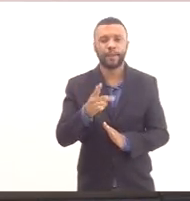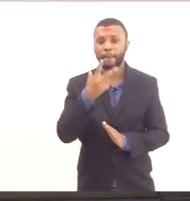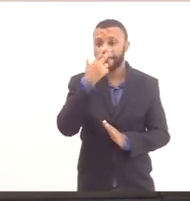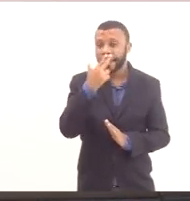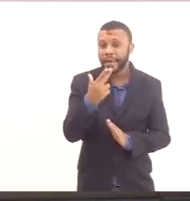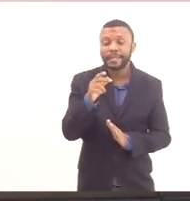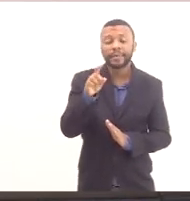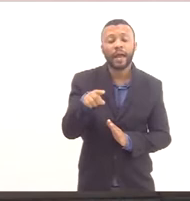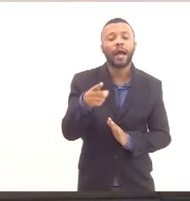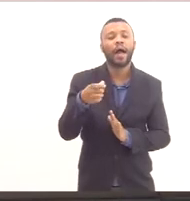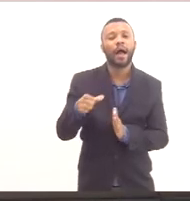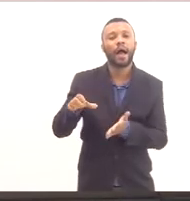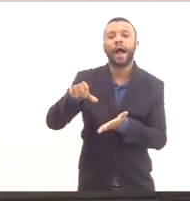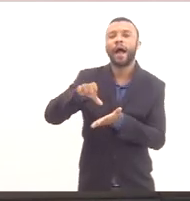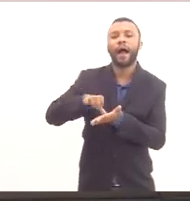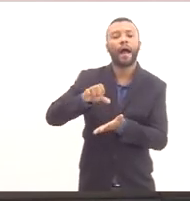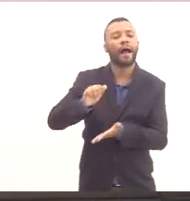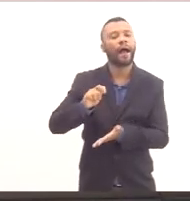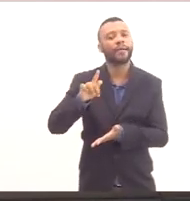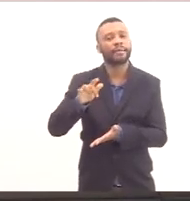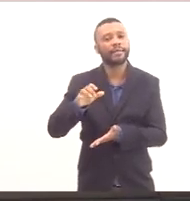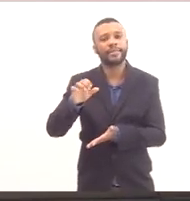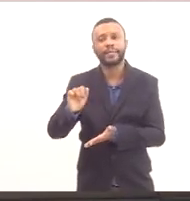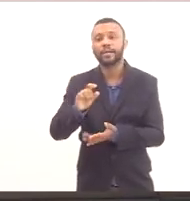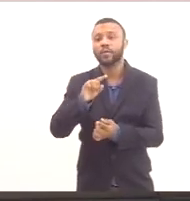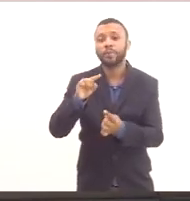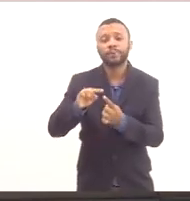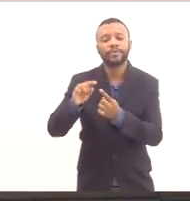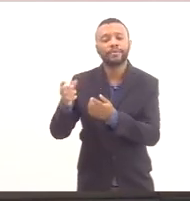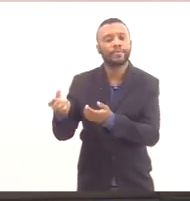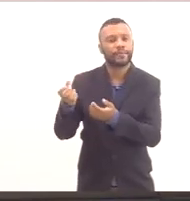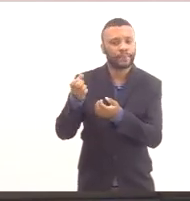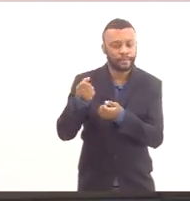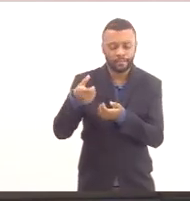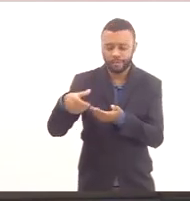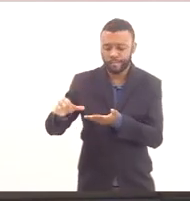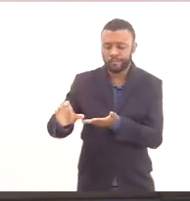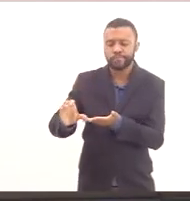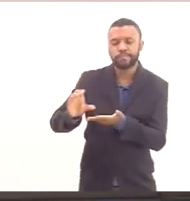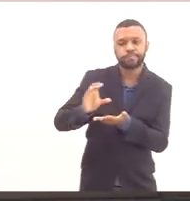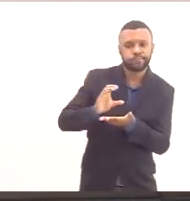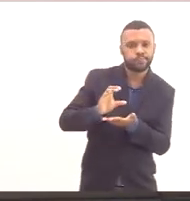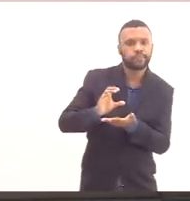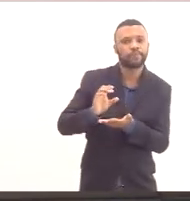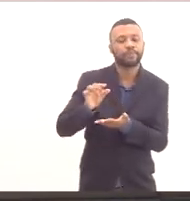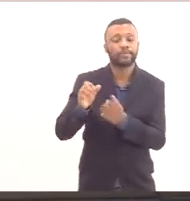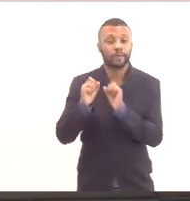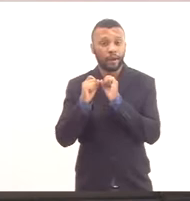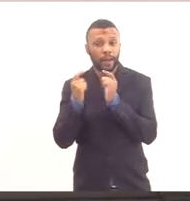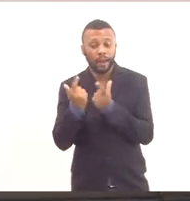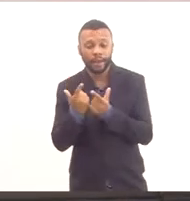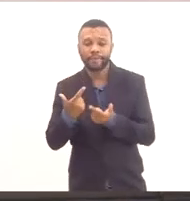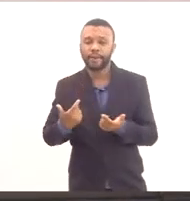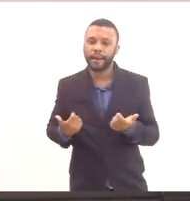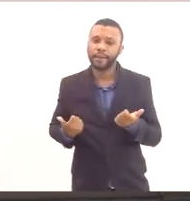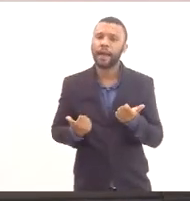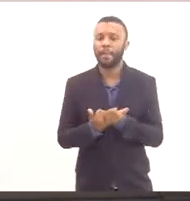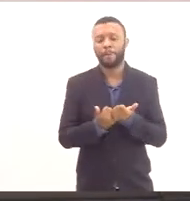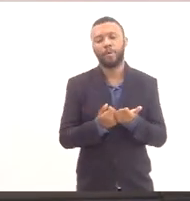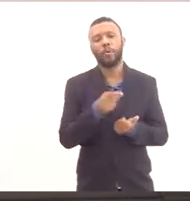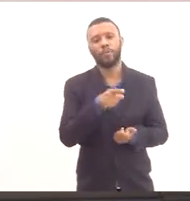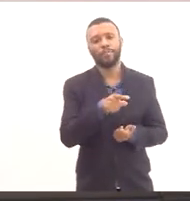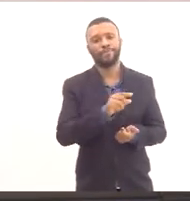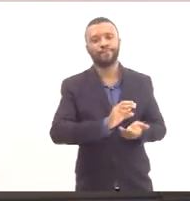indica é agência é de recebimento do valor aportado pela Assembleia Legislativa